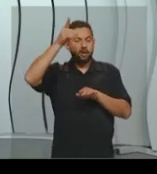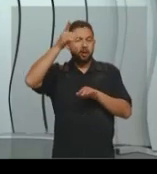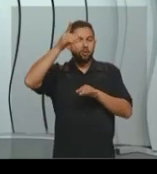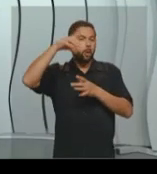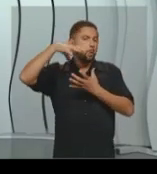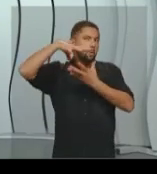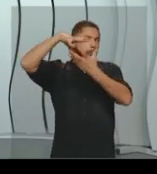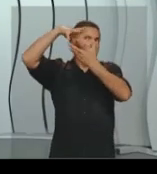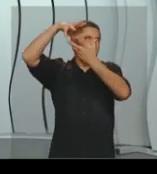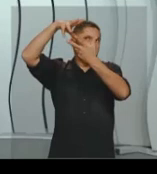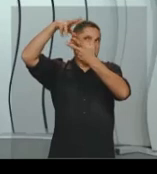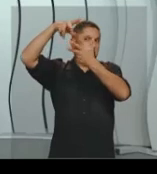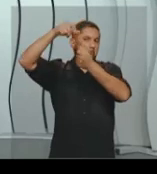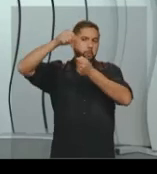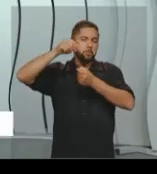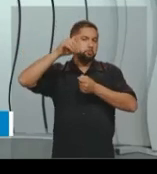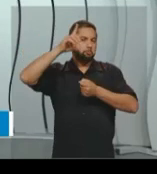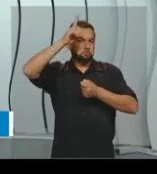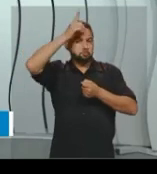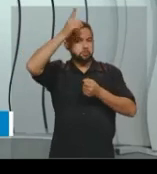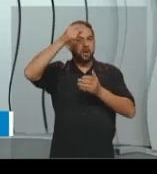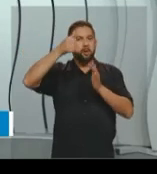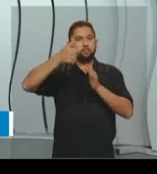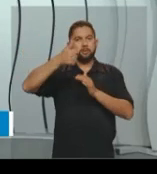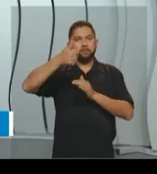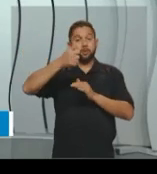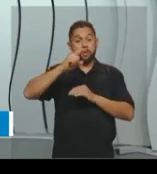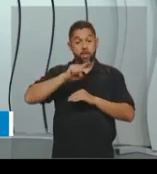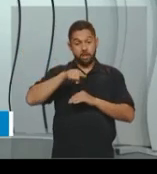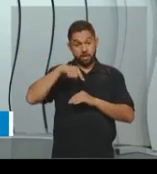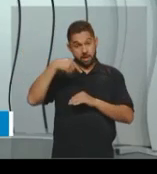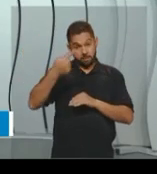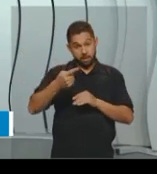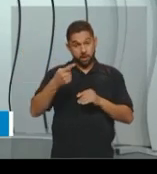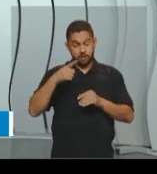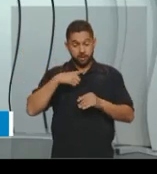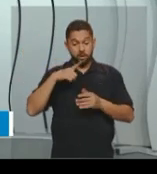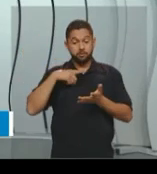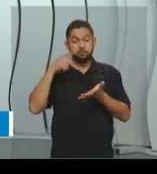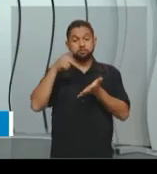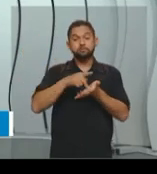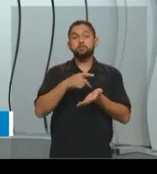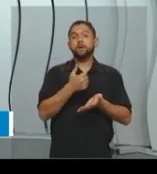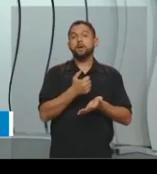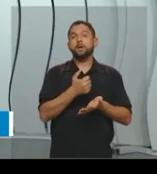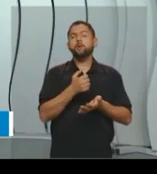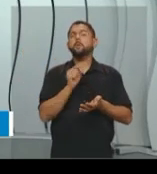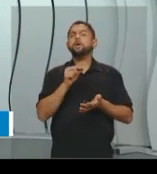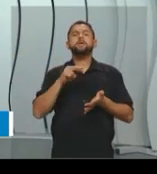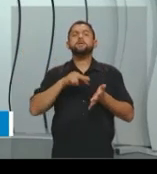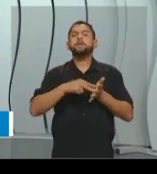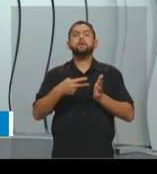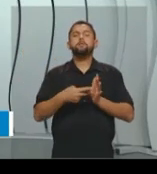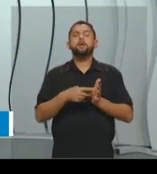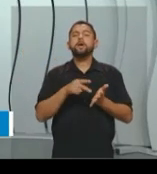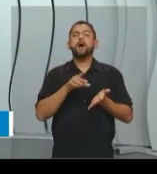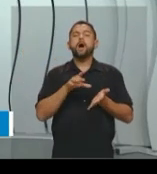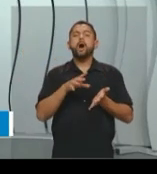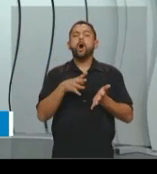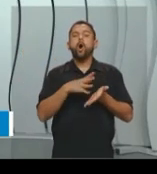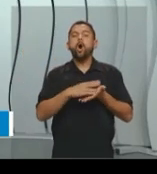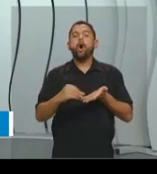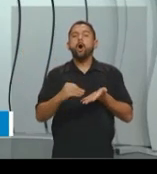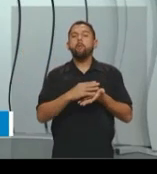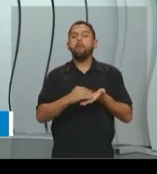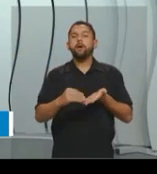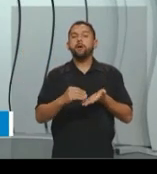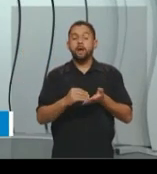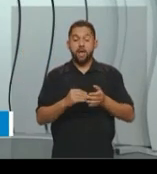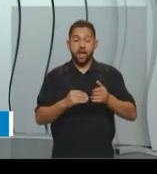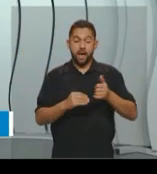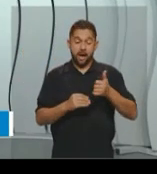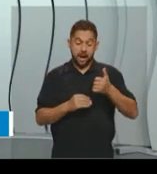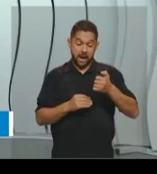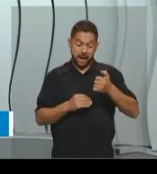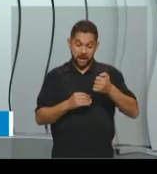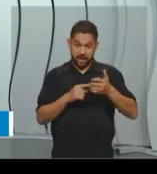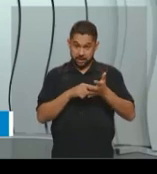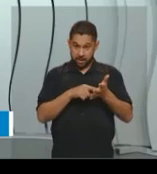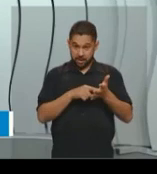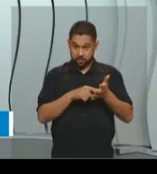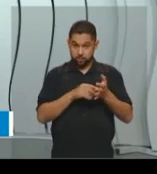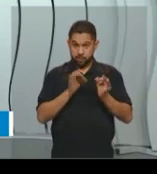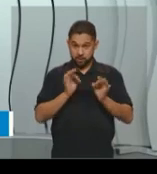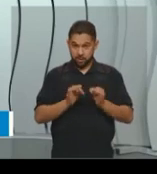Então, primeiro vem a ideia de caneta, para depois vir essa caneta. O que é cópia, então? Cópia é a caneta ao objeto. Então, o